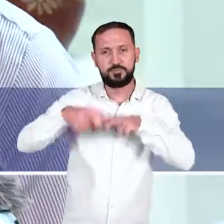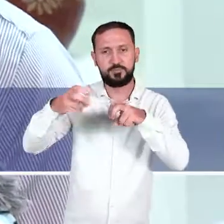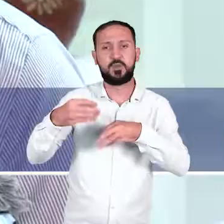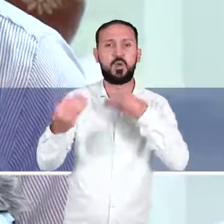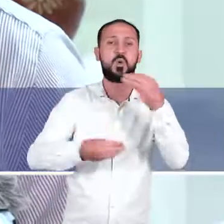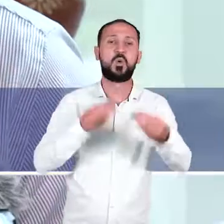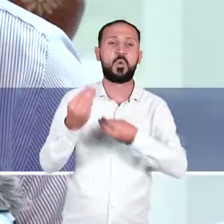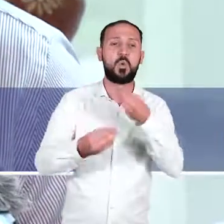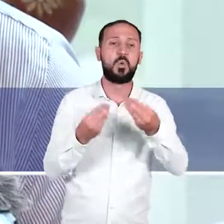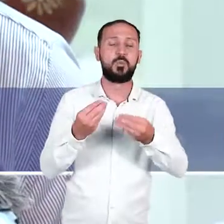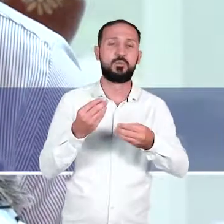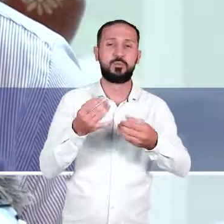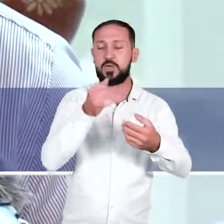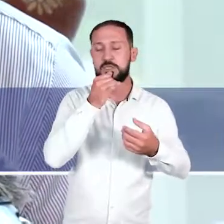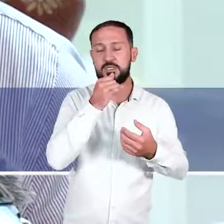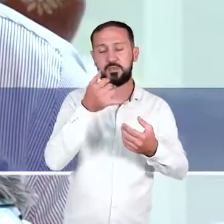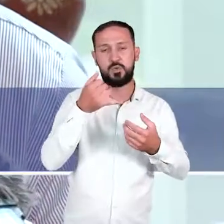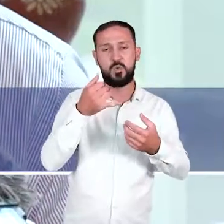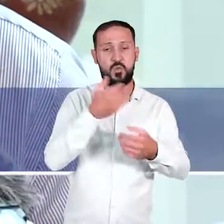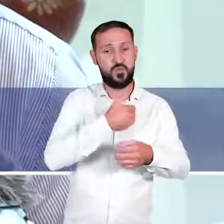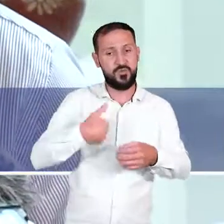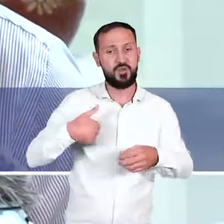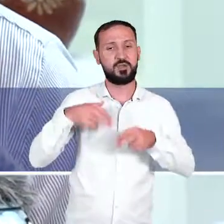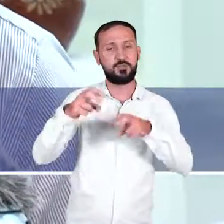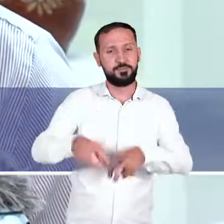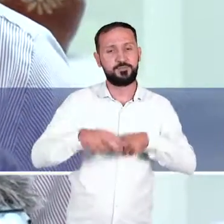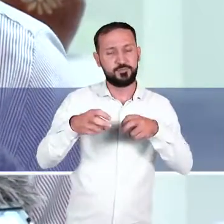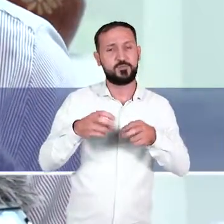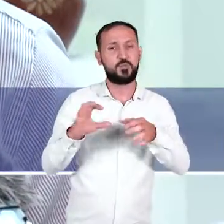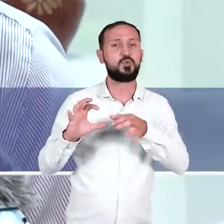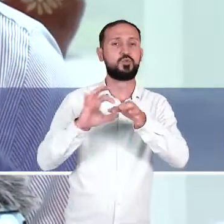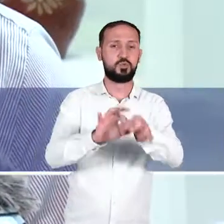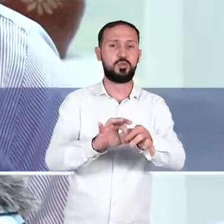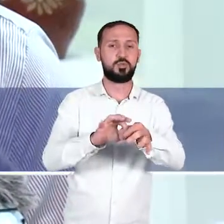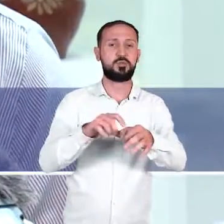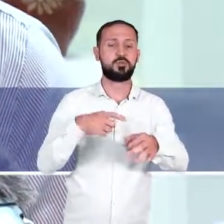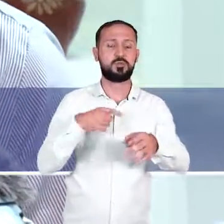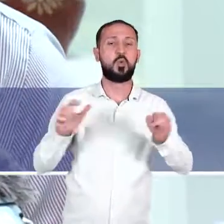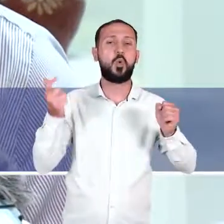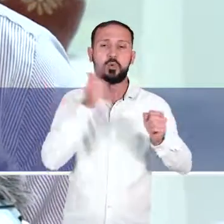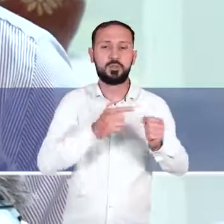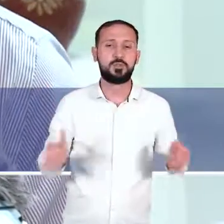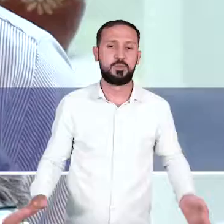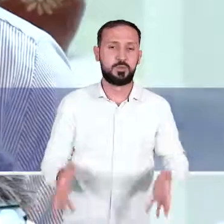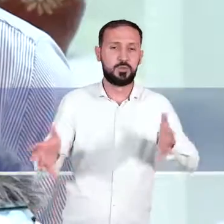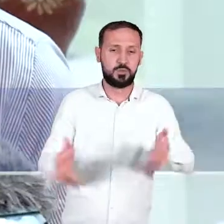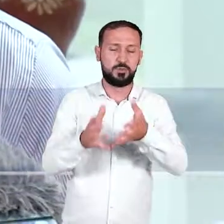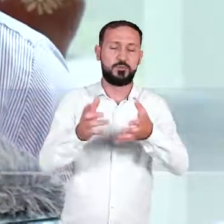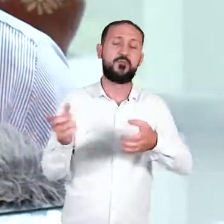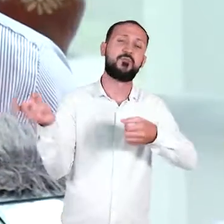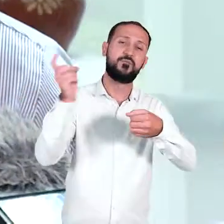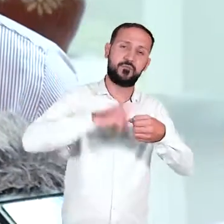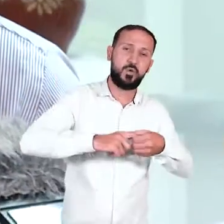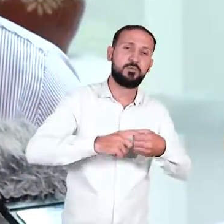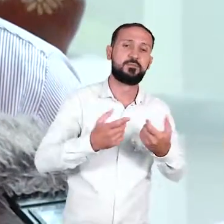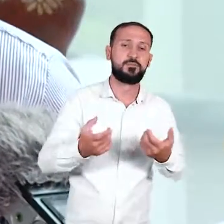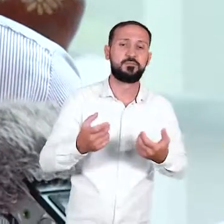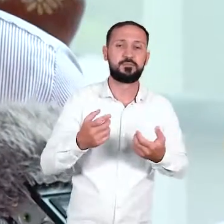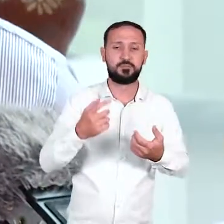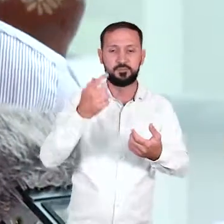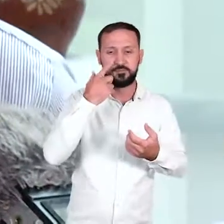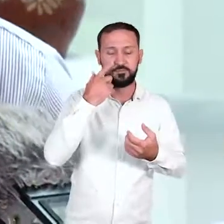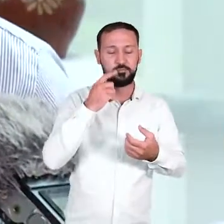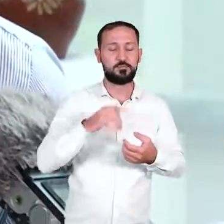produtor rural do nosso lado, ou seja, como os estados, o governo estadual e a União conseguem agilizar os processos de regularização